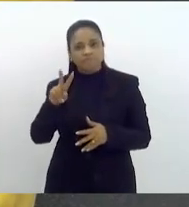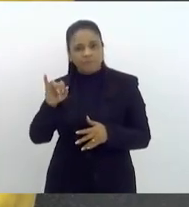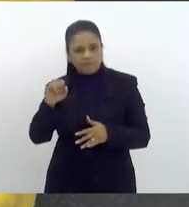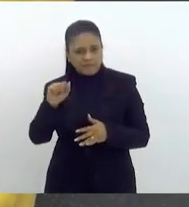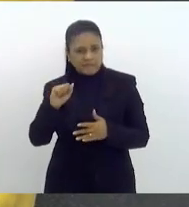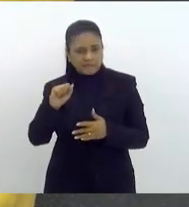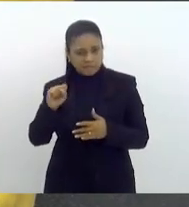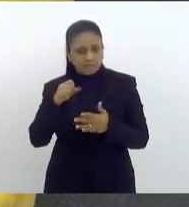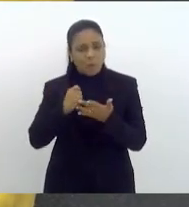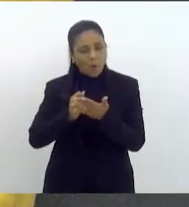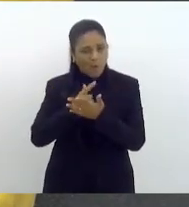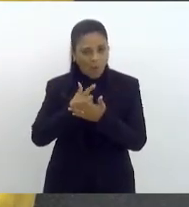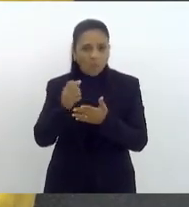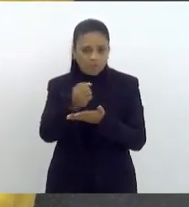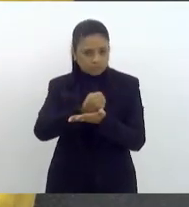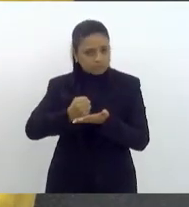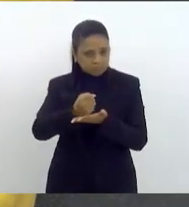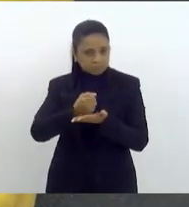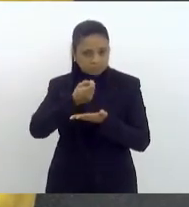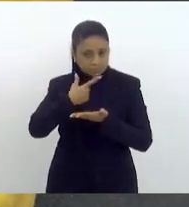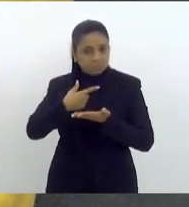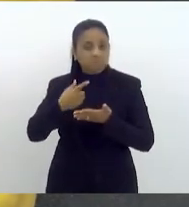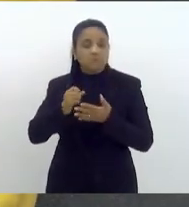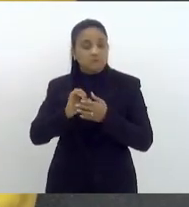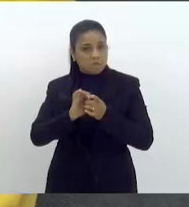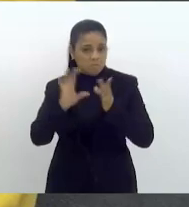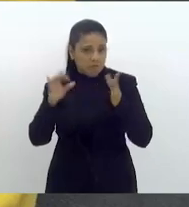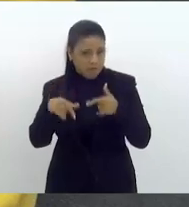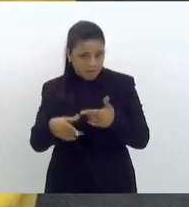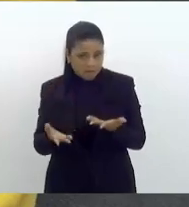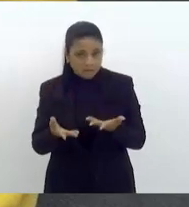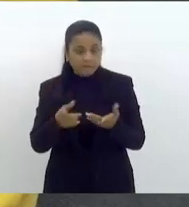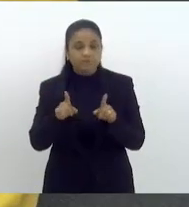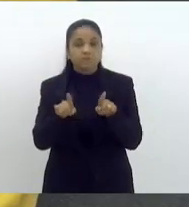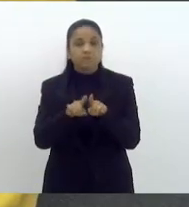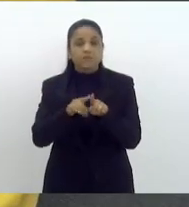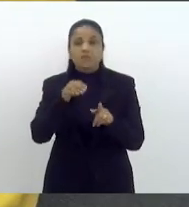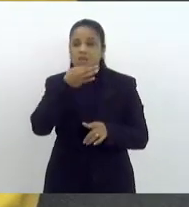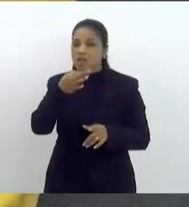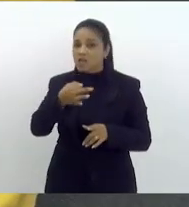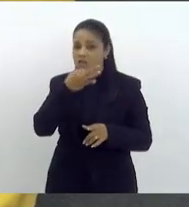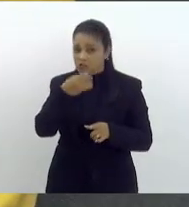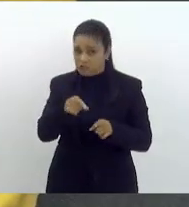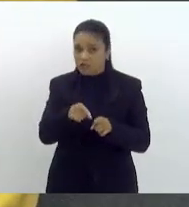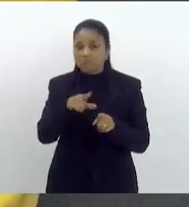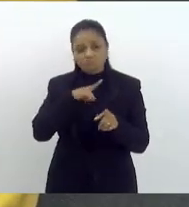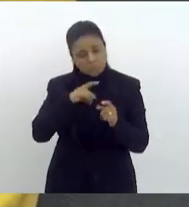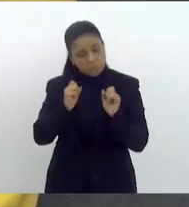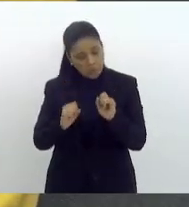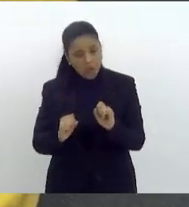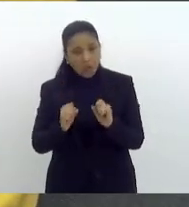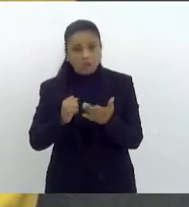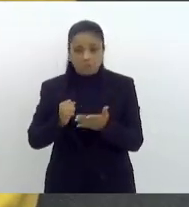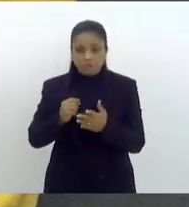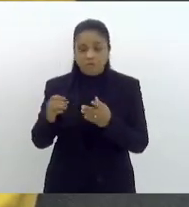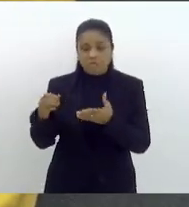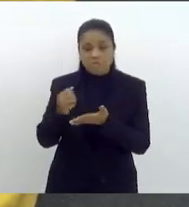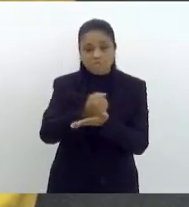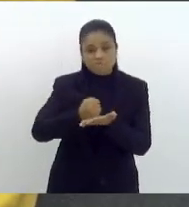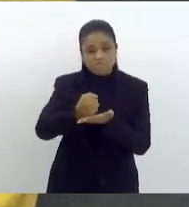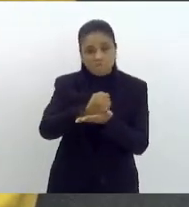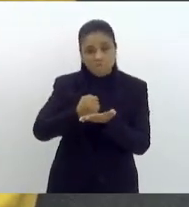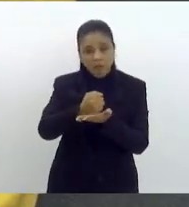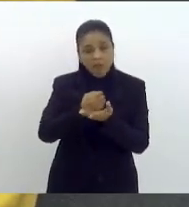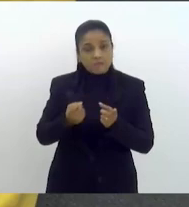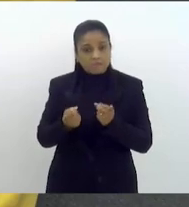vossa excelência estiver nervoso por causa das críticas do PSOL por exemplo pode ir numa farmácia comprar mas ele provavelmente será importado